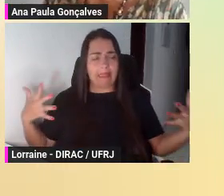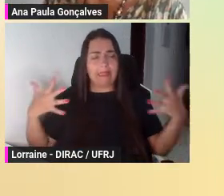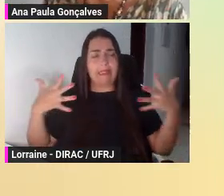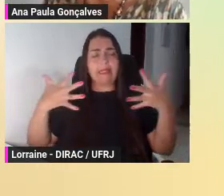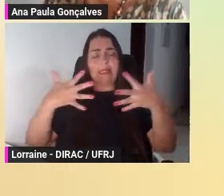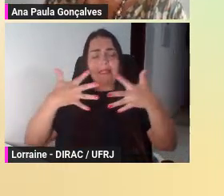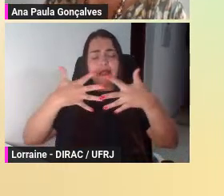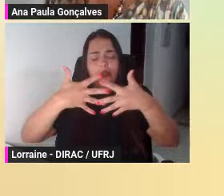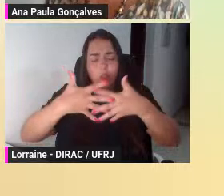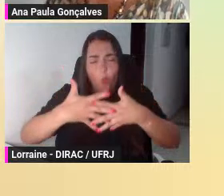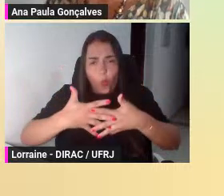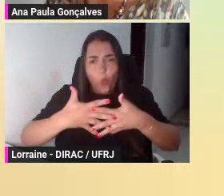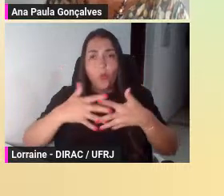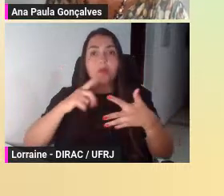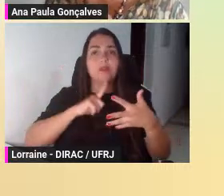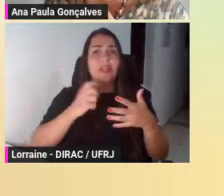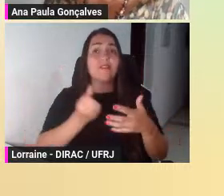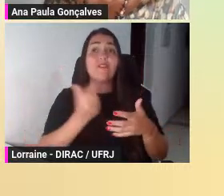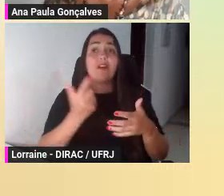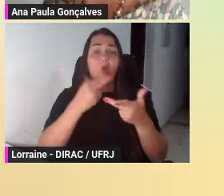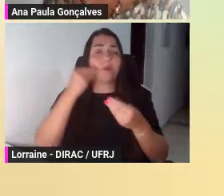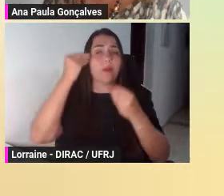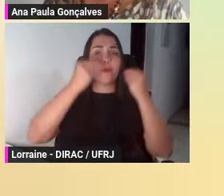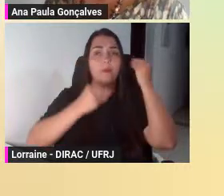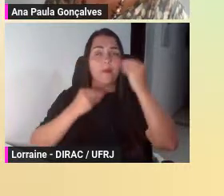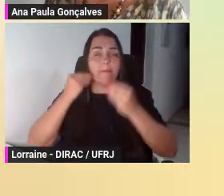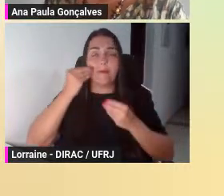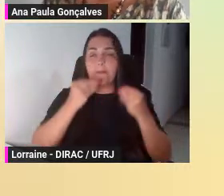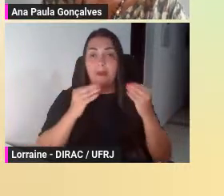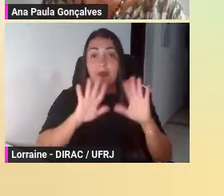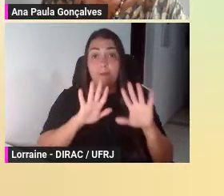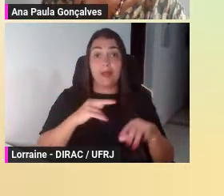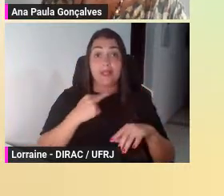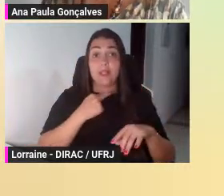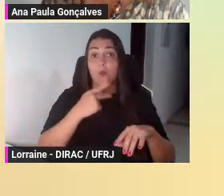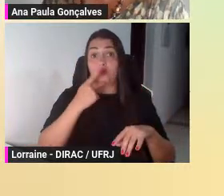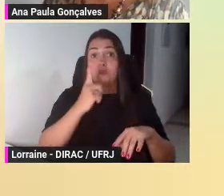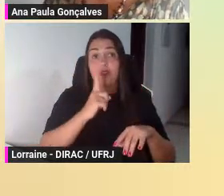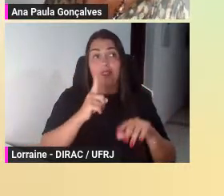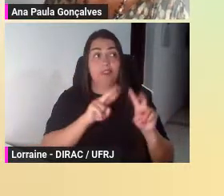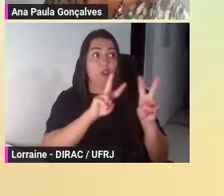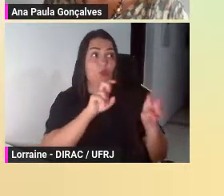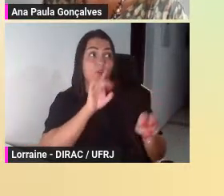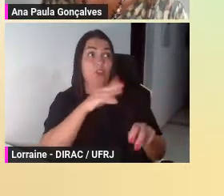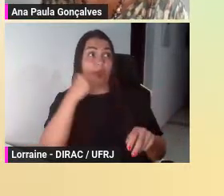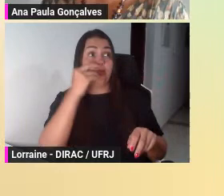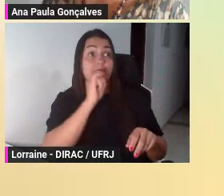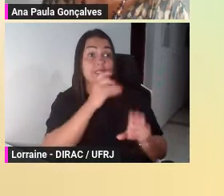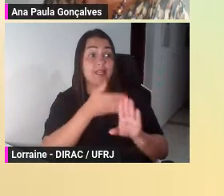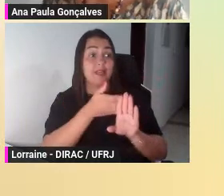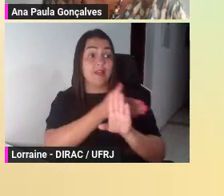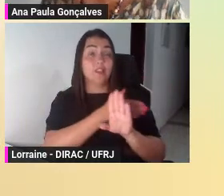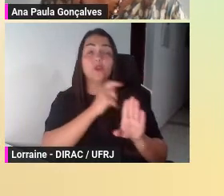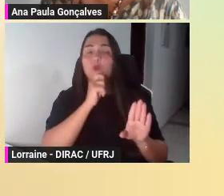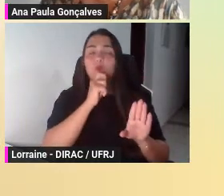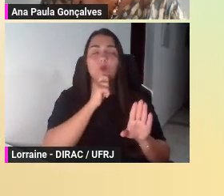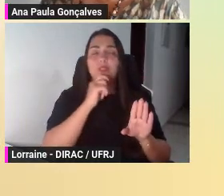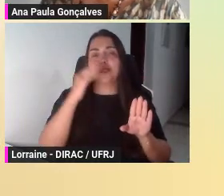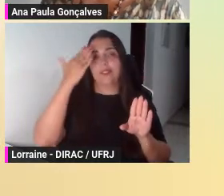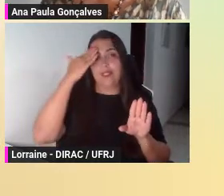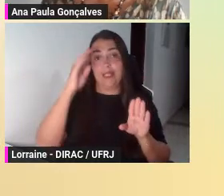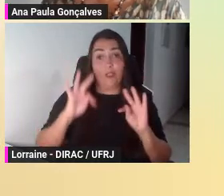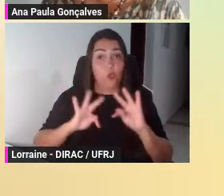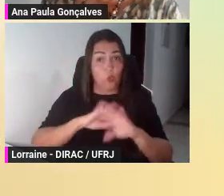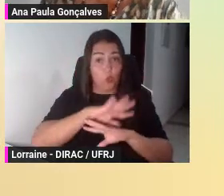situações que a gente experimenta e não dá para a gente conversar sobre essa experiência sem entender que tudo isso caminha